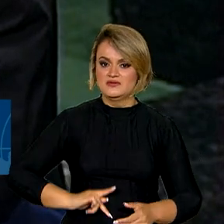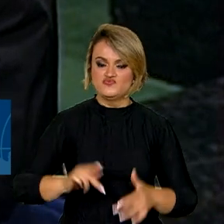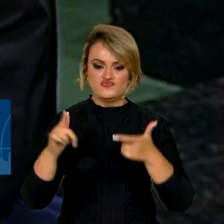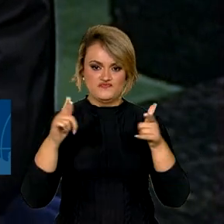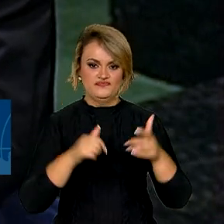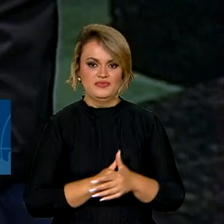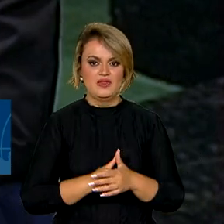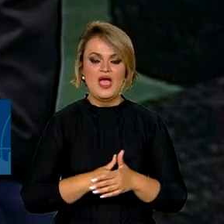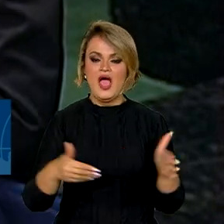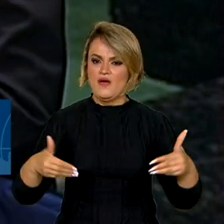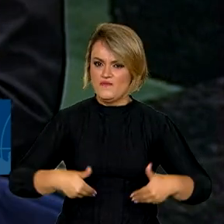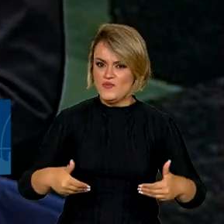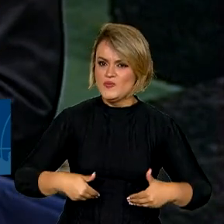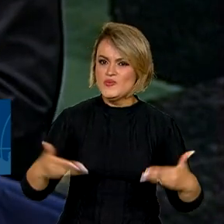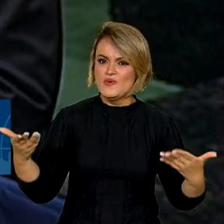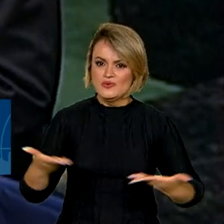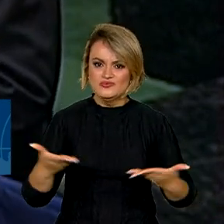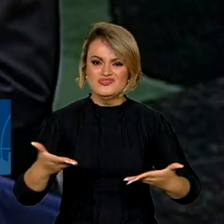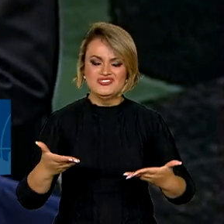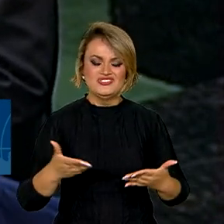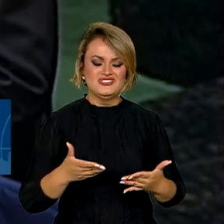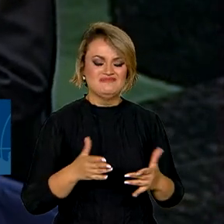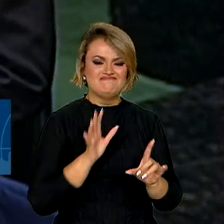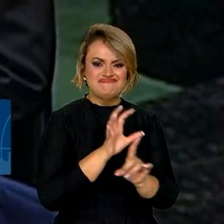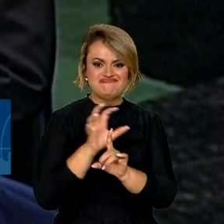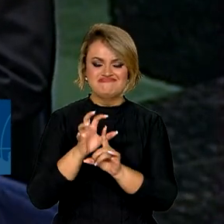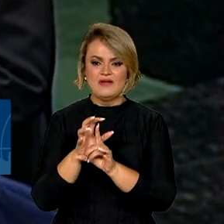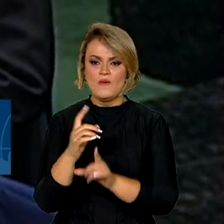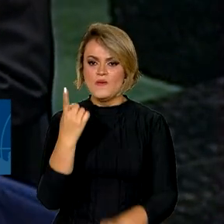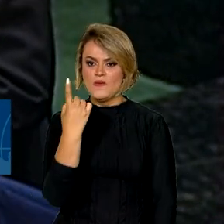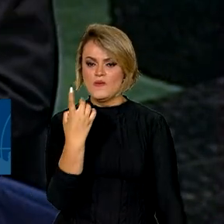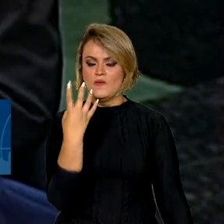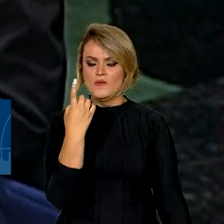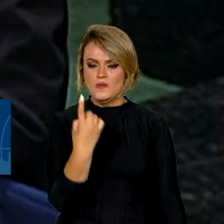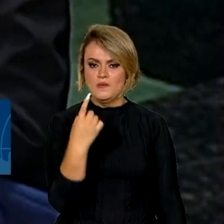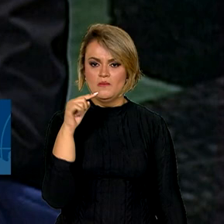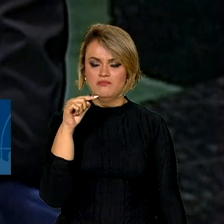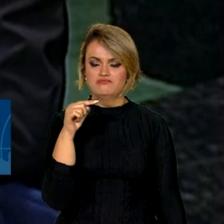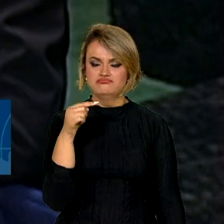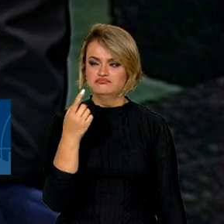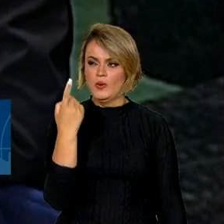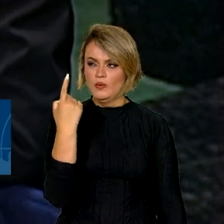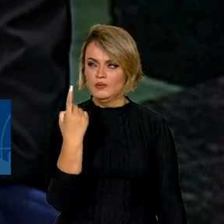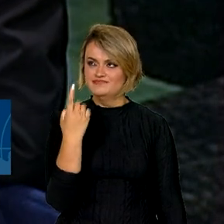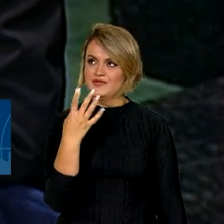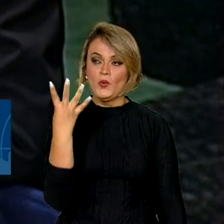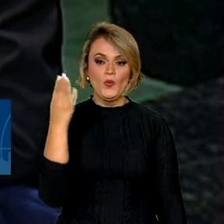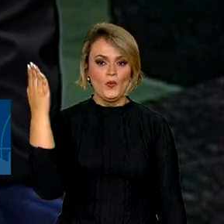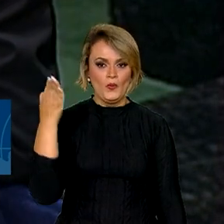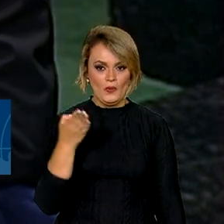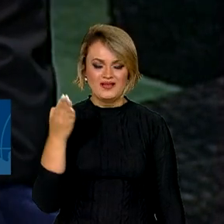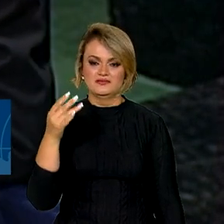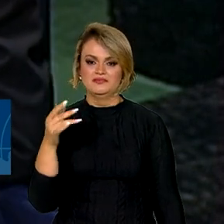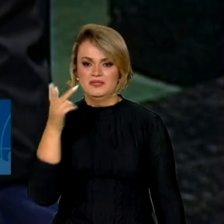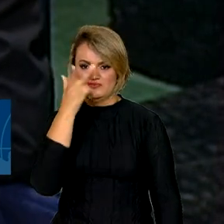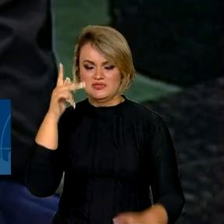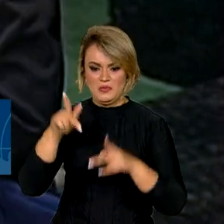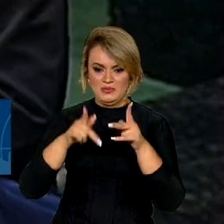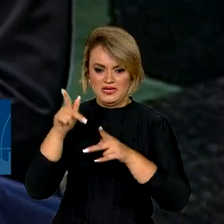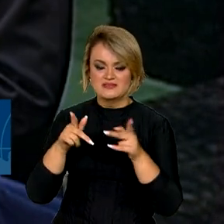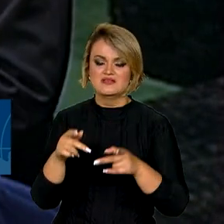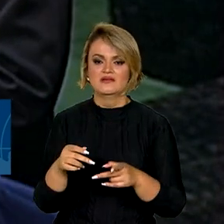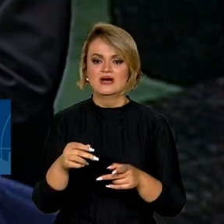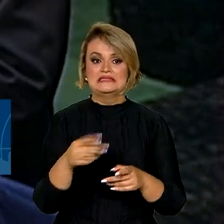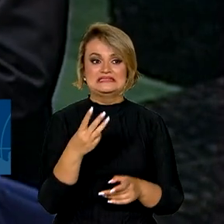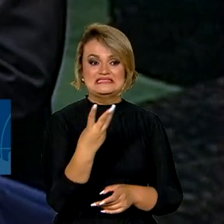A fome hoje atinge cerca de 1/4 da população mundial, incluindo 300 milhões de